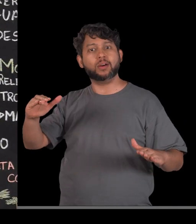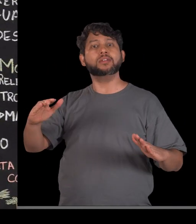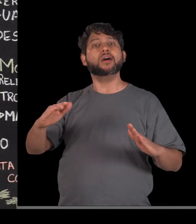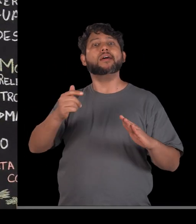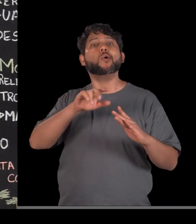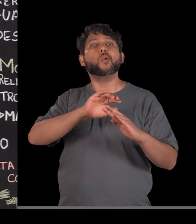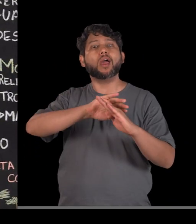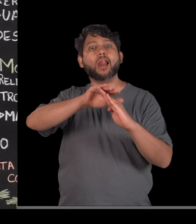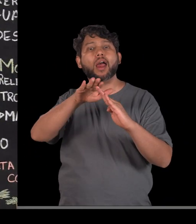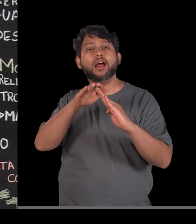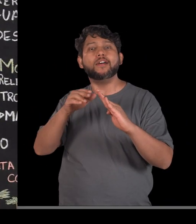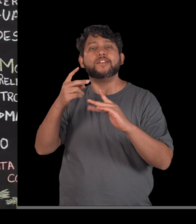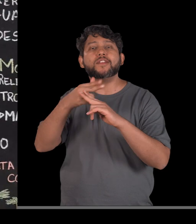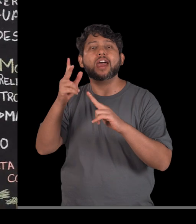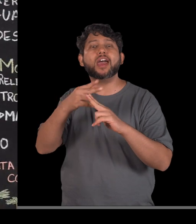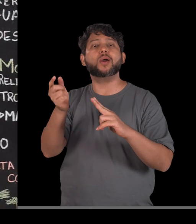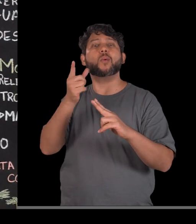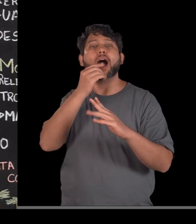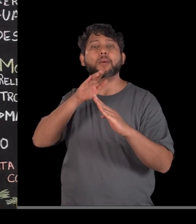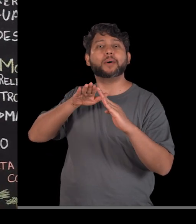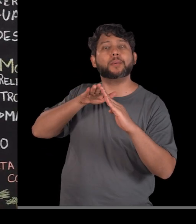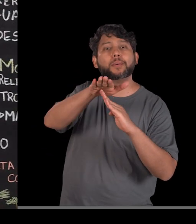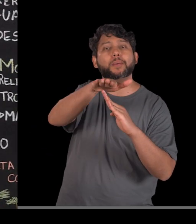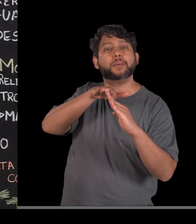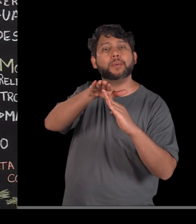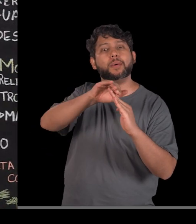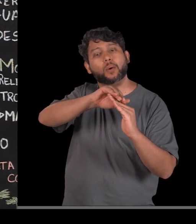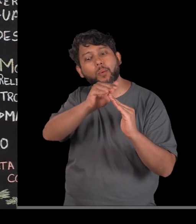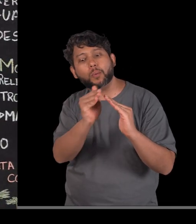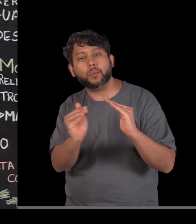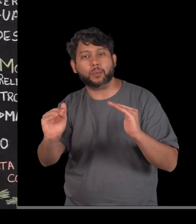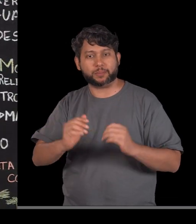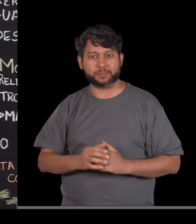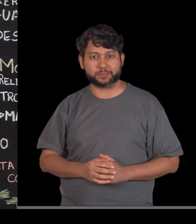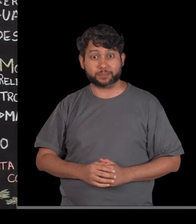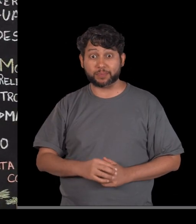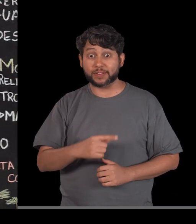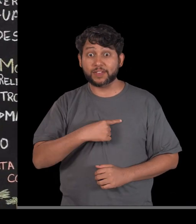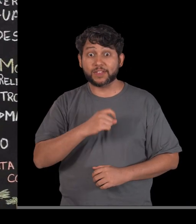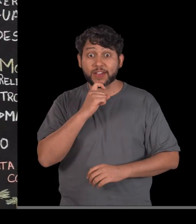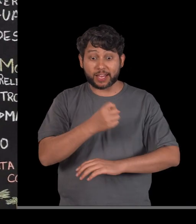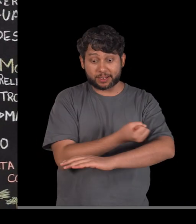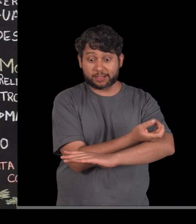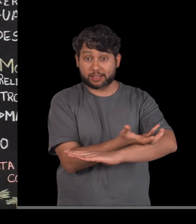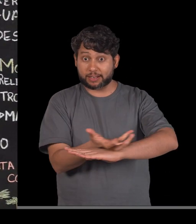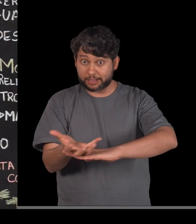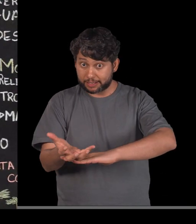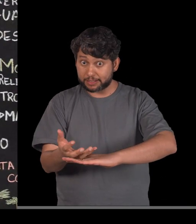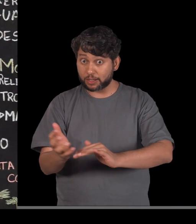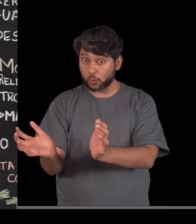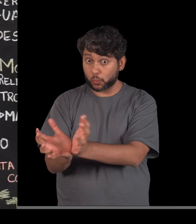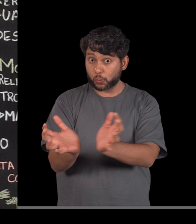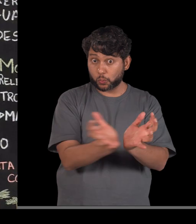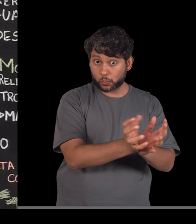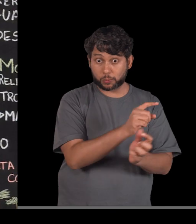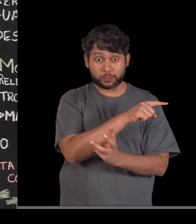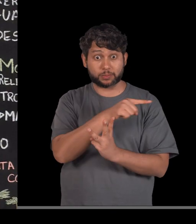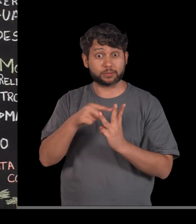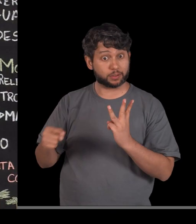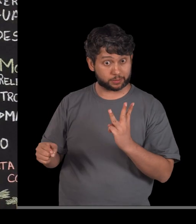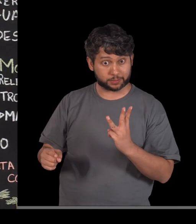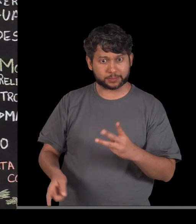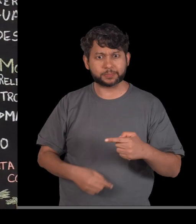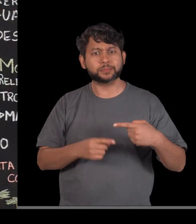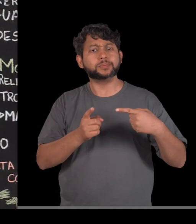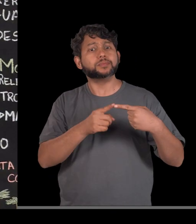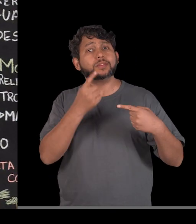processo de desgaste. Tranquilo? A vegetação de lá é dividida em 3 grupos de matas. Essas matas vão